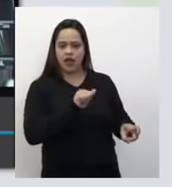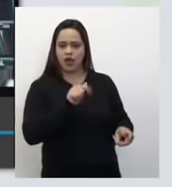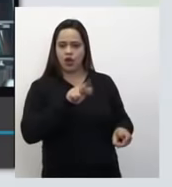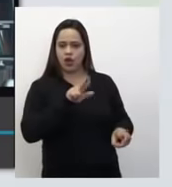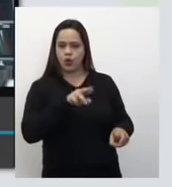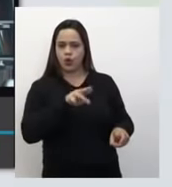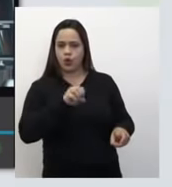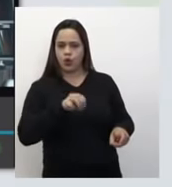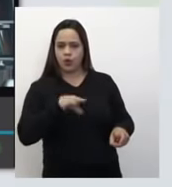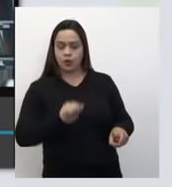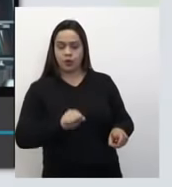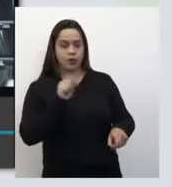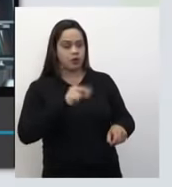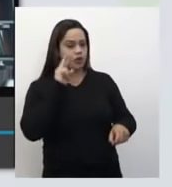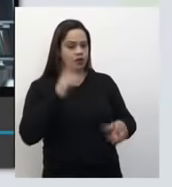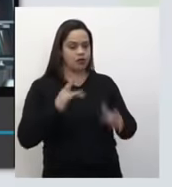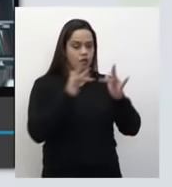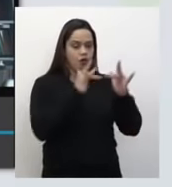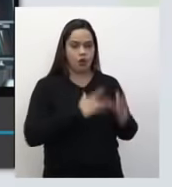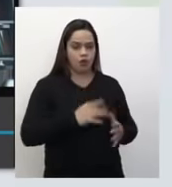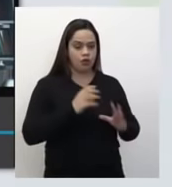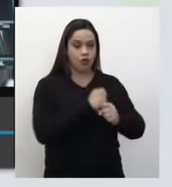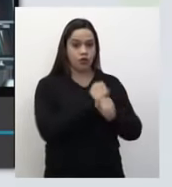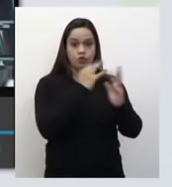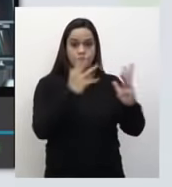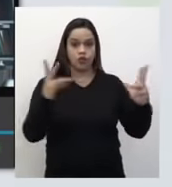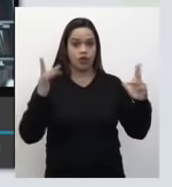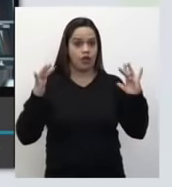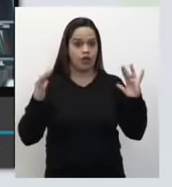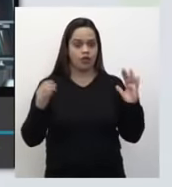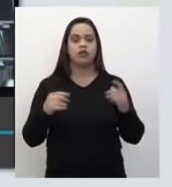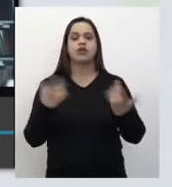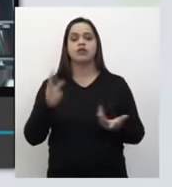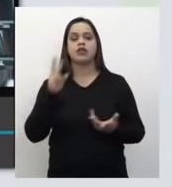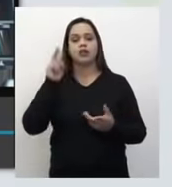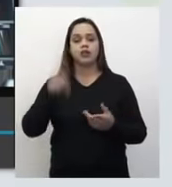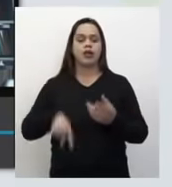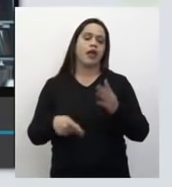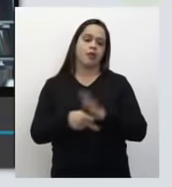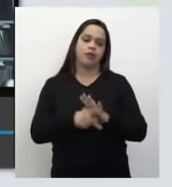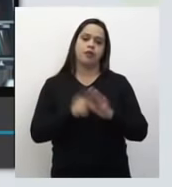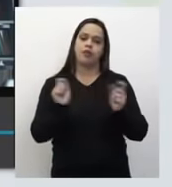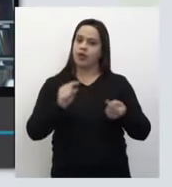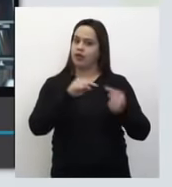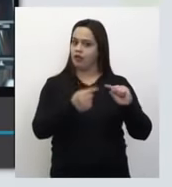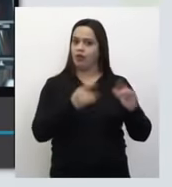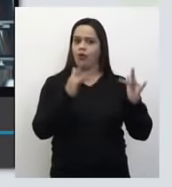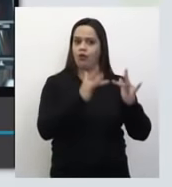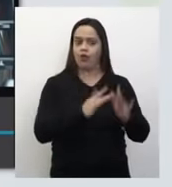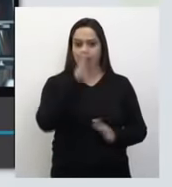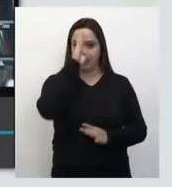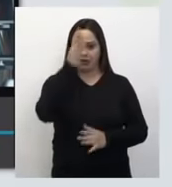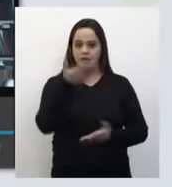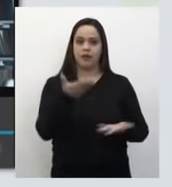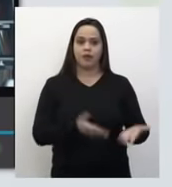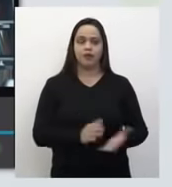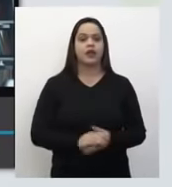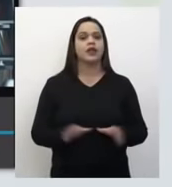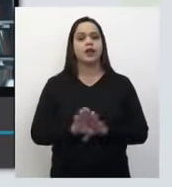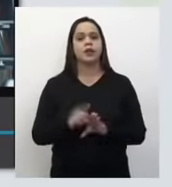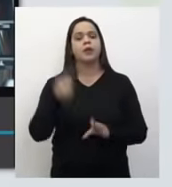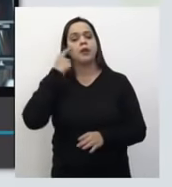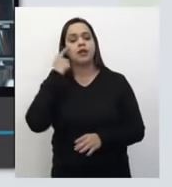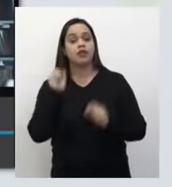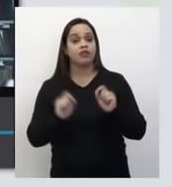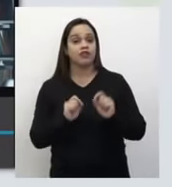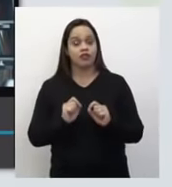o sustento da nossa vida vem da natureza, então que relação é essa que a gente tem com a natureza? E o agrônomo, em tese, é esse cara que vai entender isso. Também estava topando fazer artes